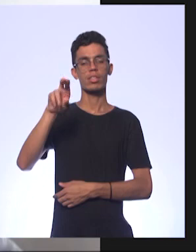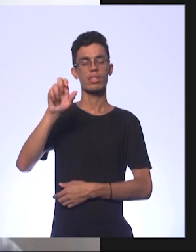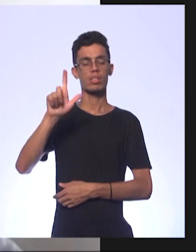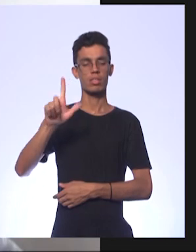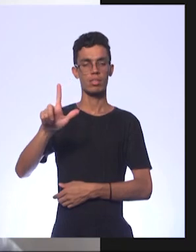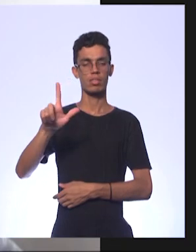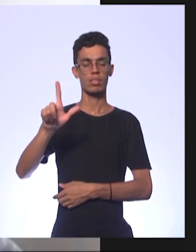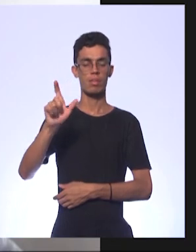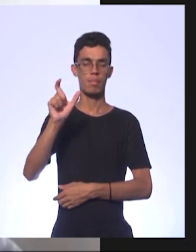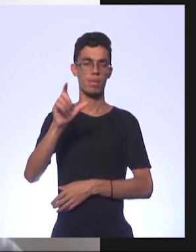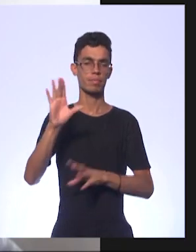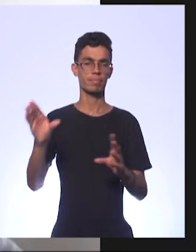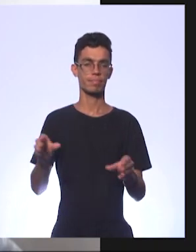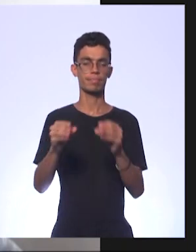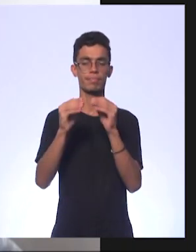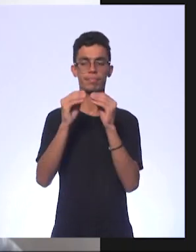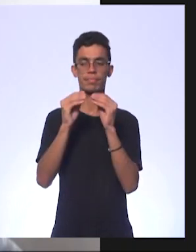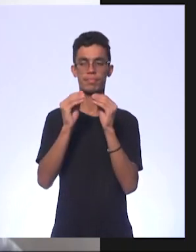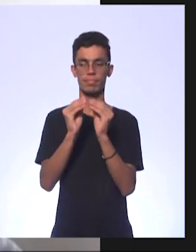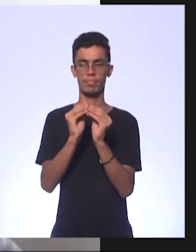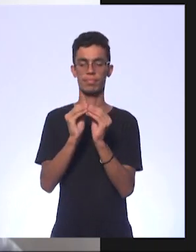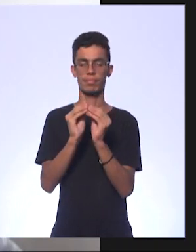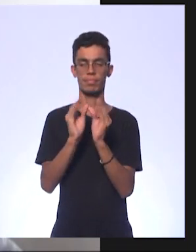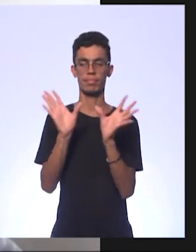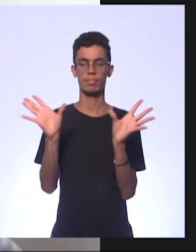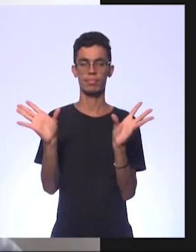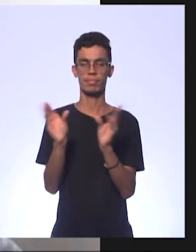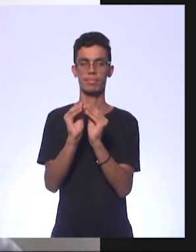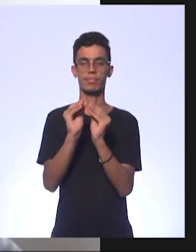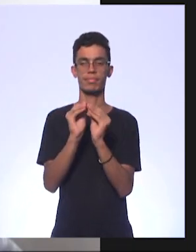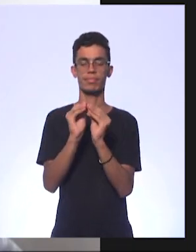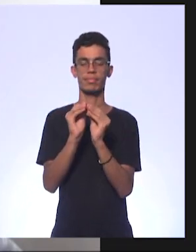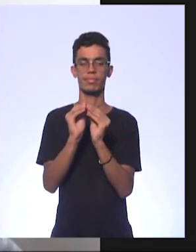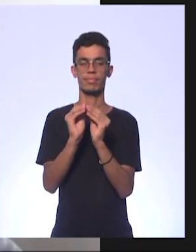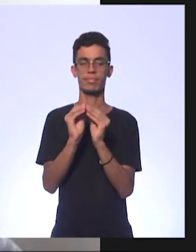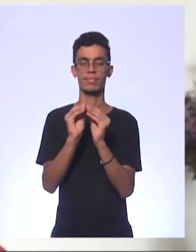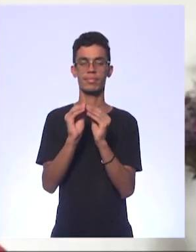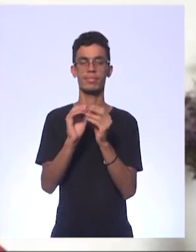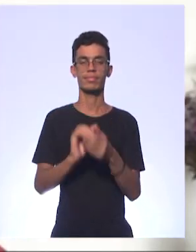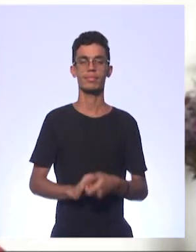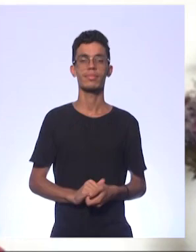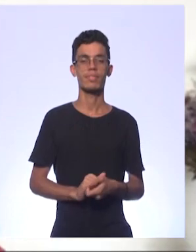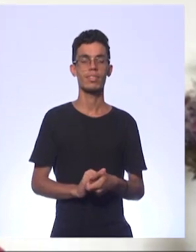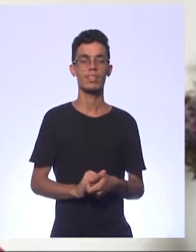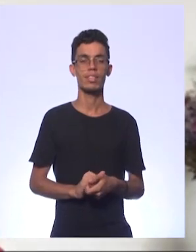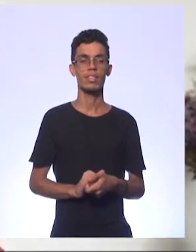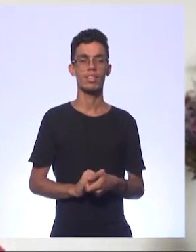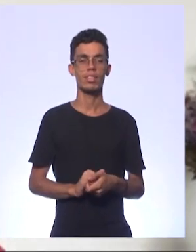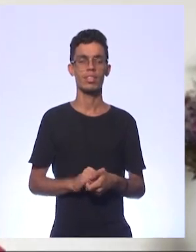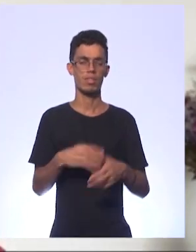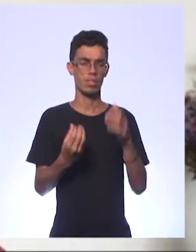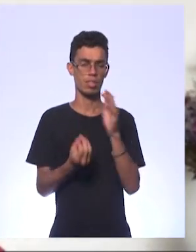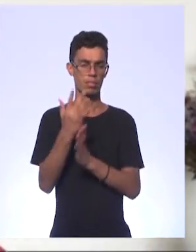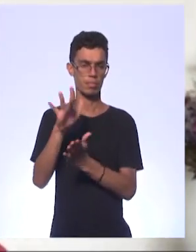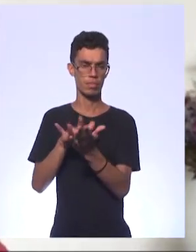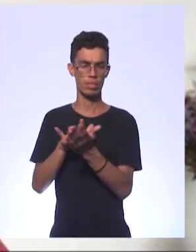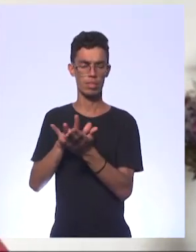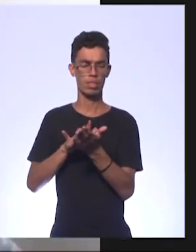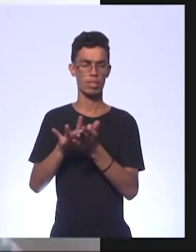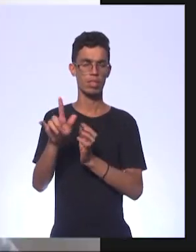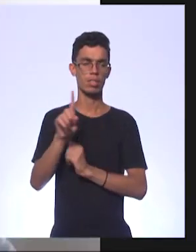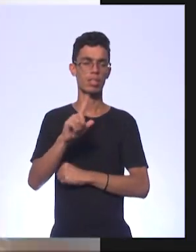rubrica, ela vem em cima de uma boa questão. Exatamente. A questão, ela não é inventada,